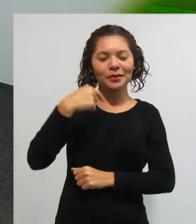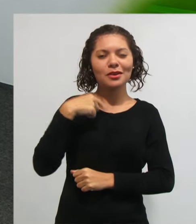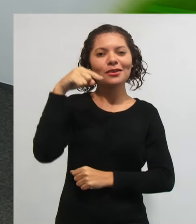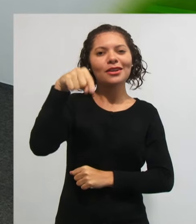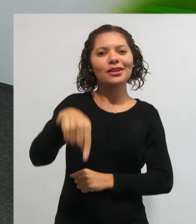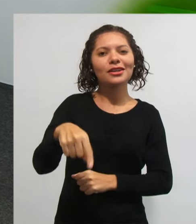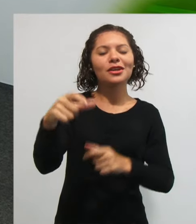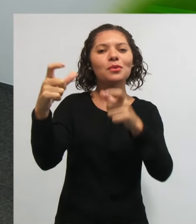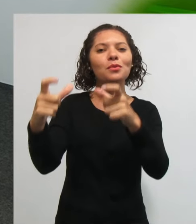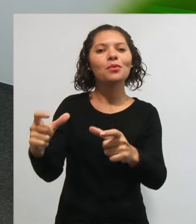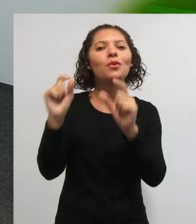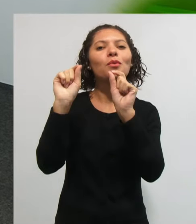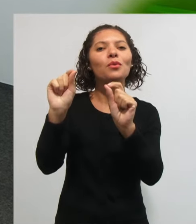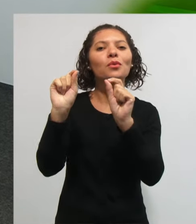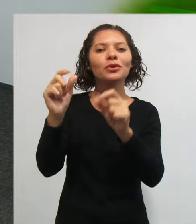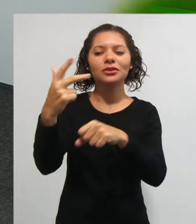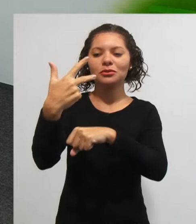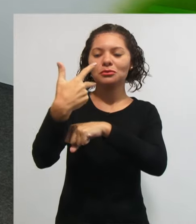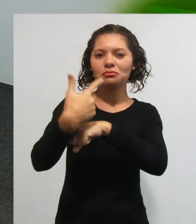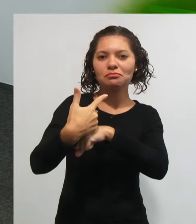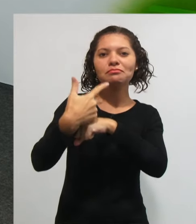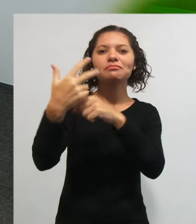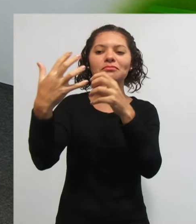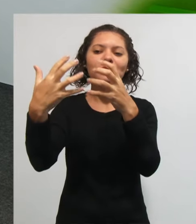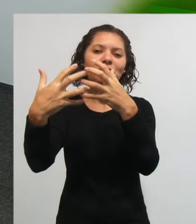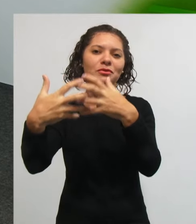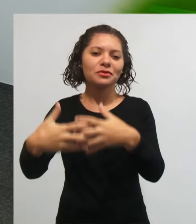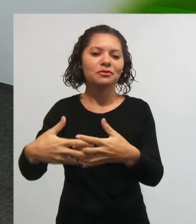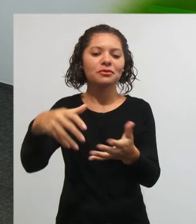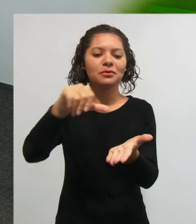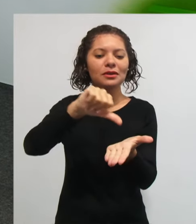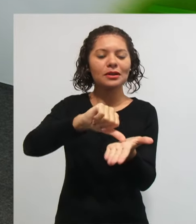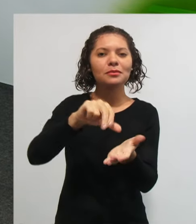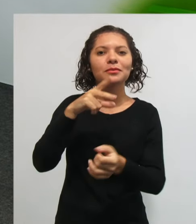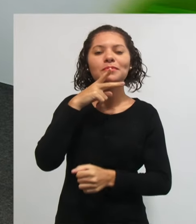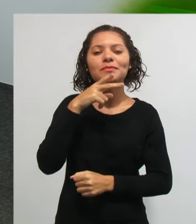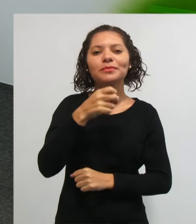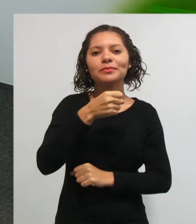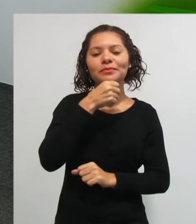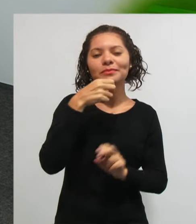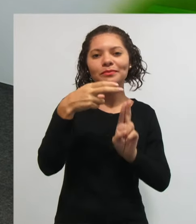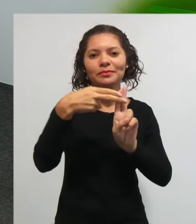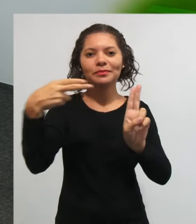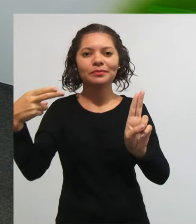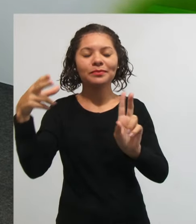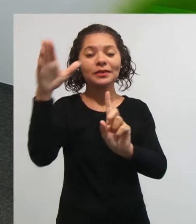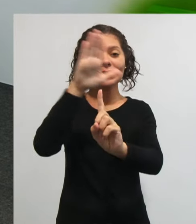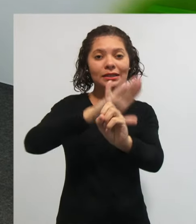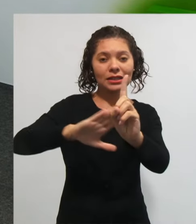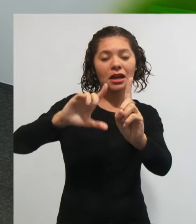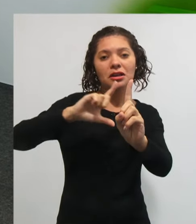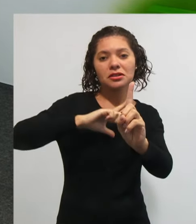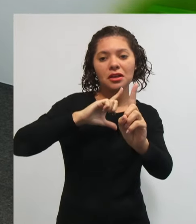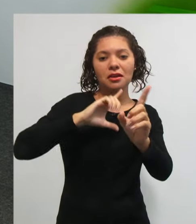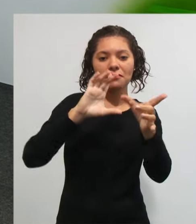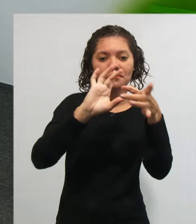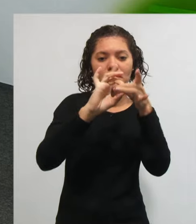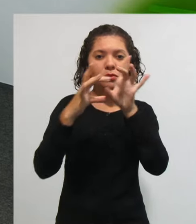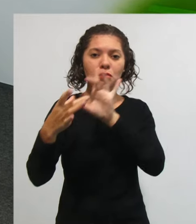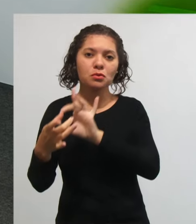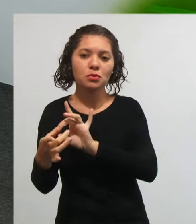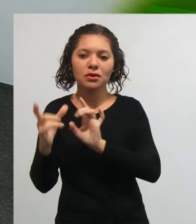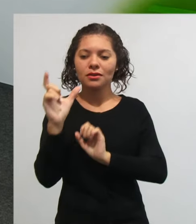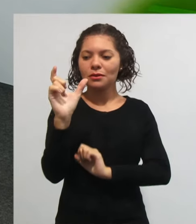estúdio de gravações do IF Campus Porto Velho zona norte atrás nós temos algumas figuras e a escrita